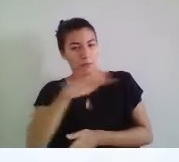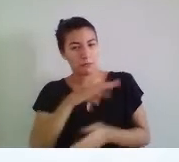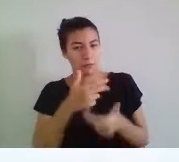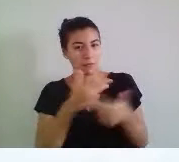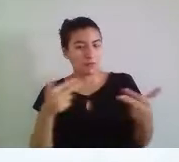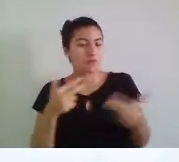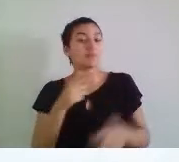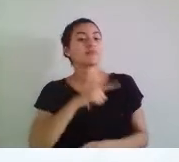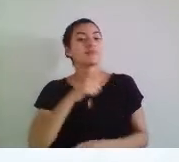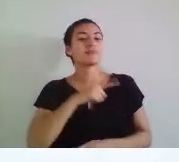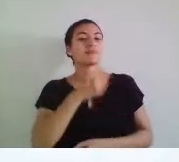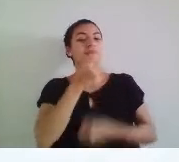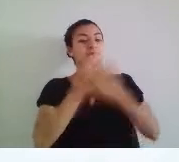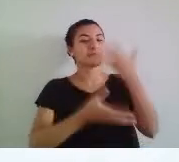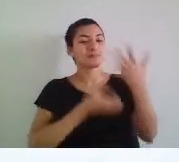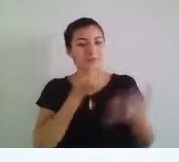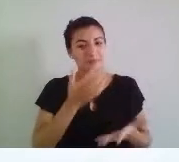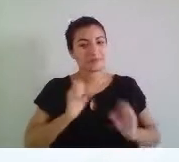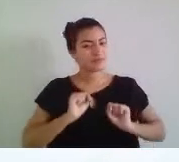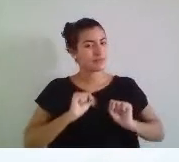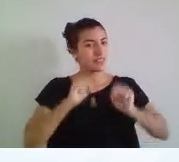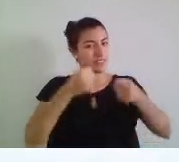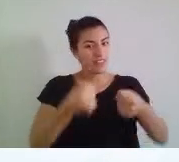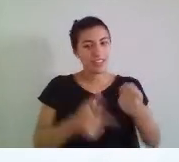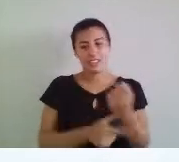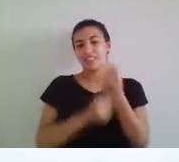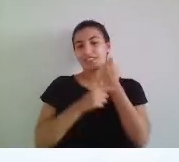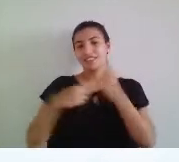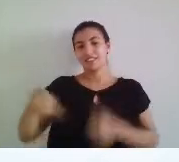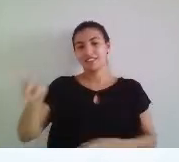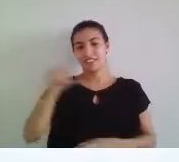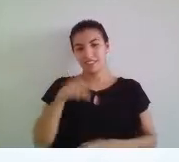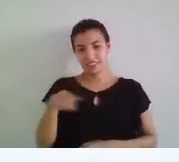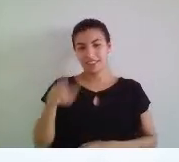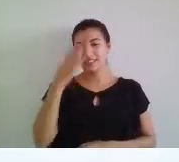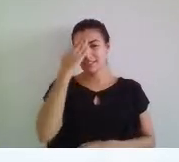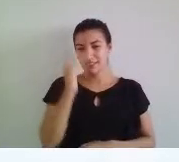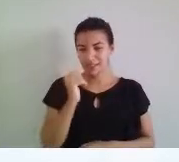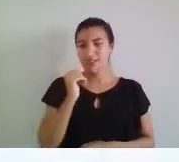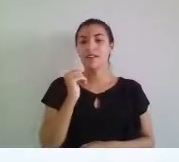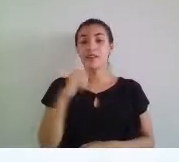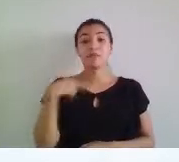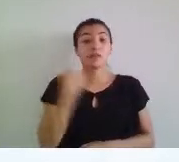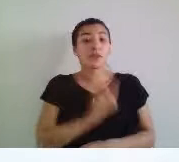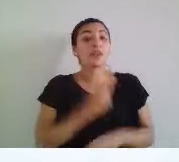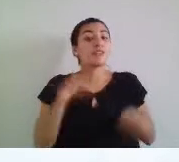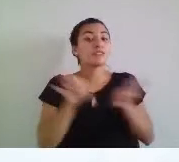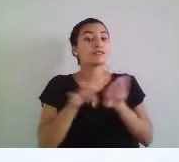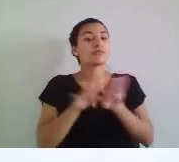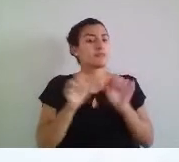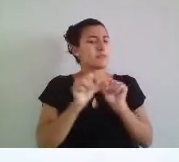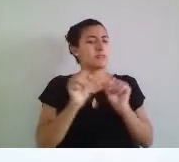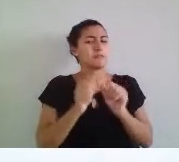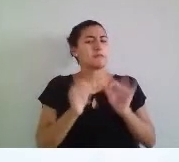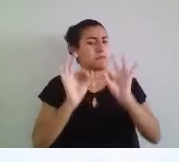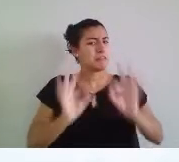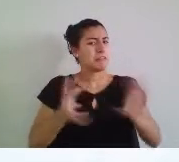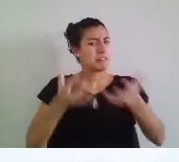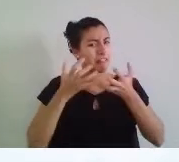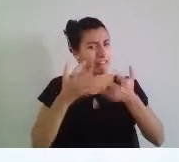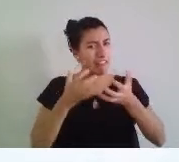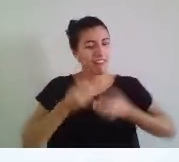traz o benefício da defesa e da segurança deles, sabe? Então, nós também fazemos questão aqui de